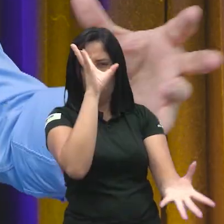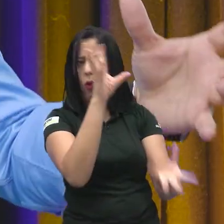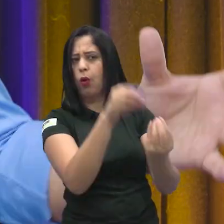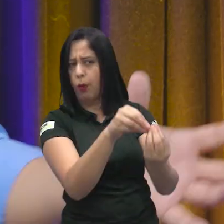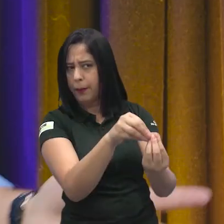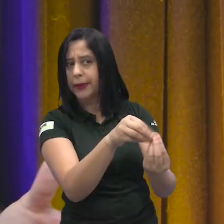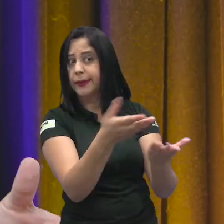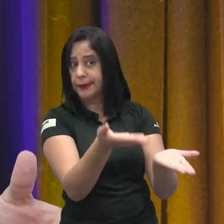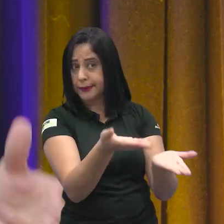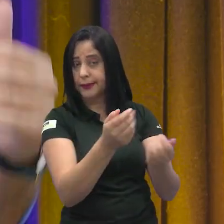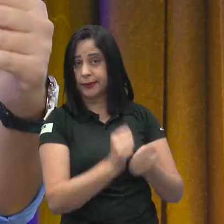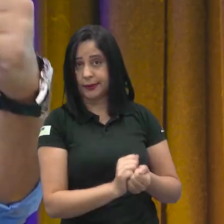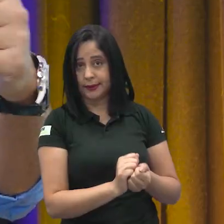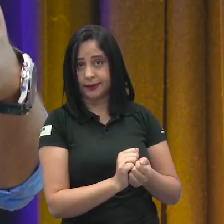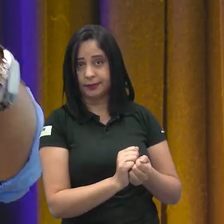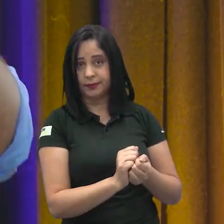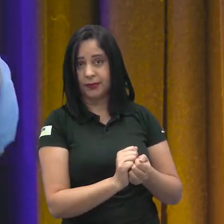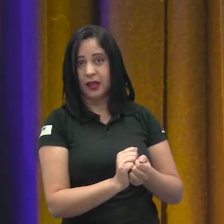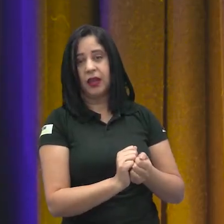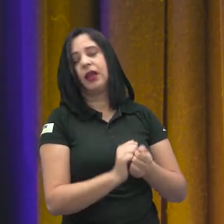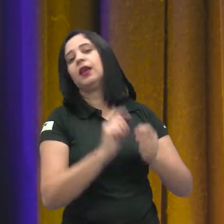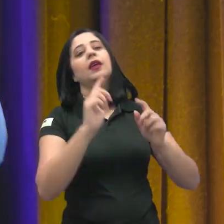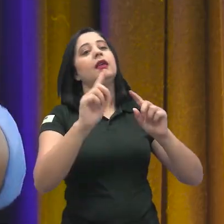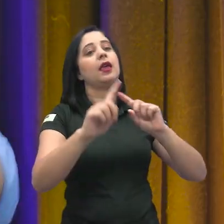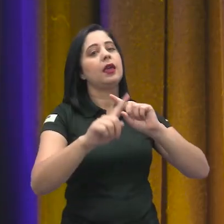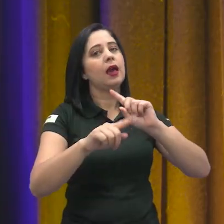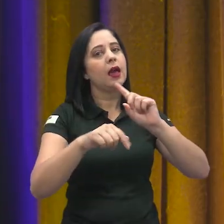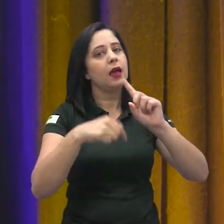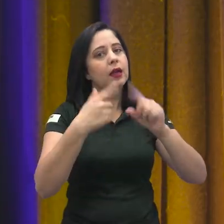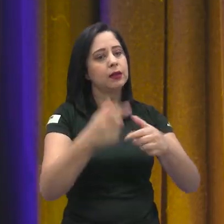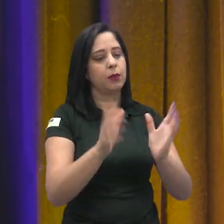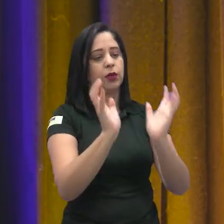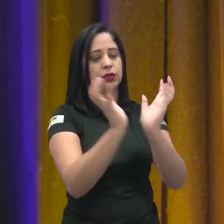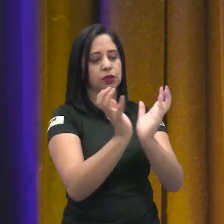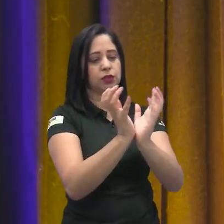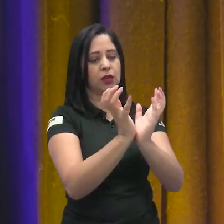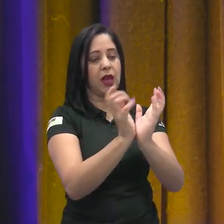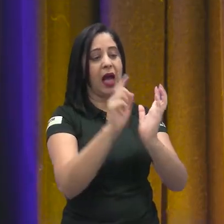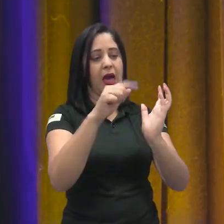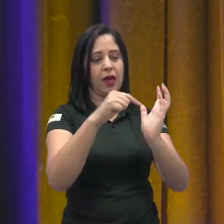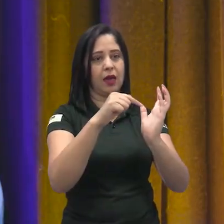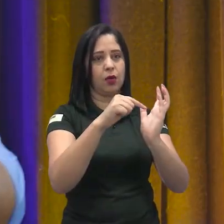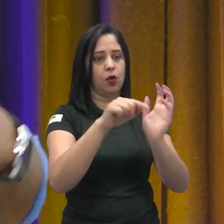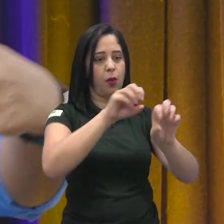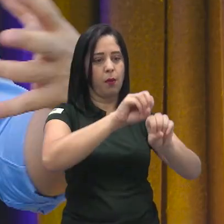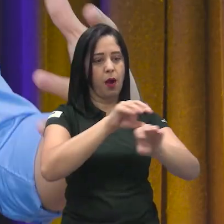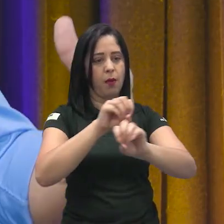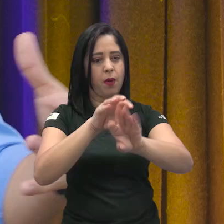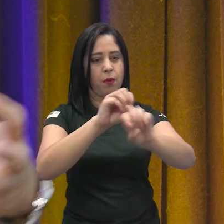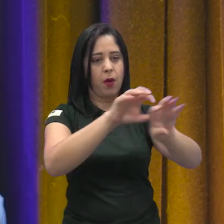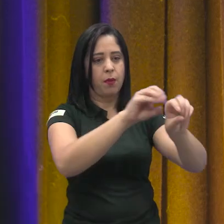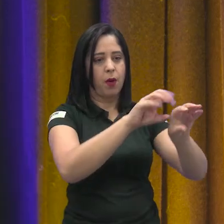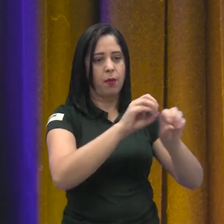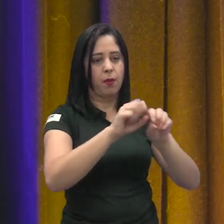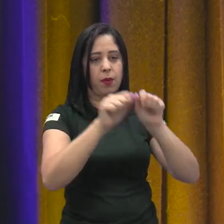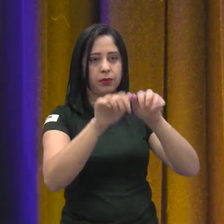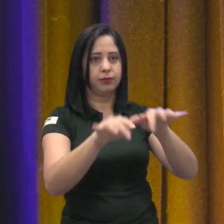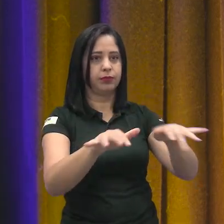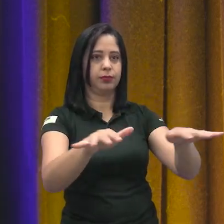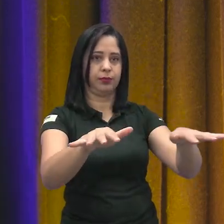logo no primeiro escalão, com certeza nos outros escalões isso vai sendo replicado. E naturalmente as pessoas que